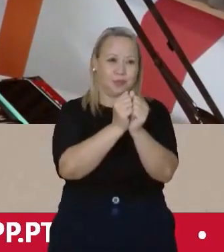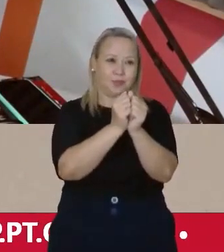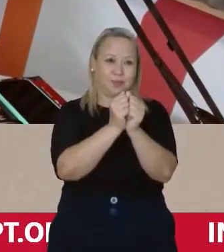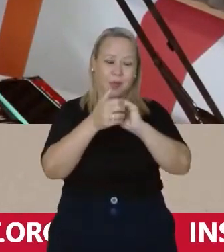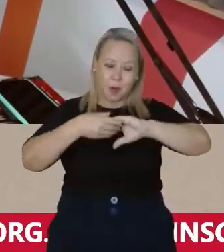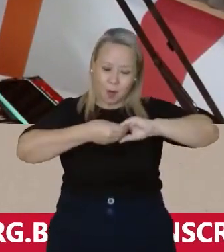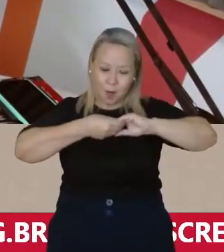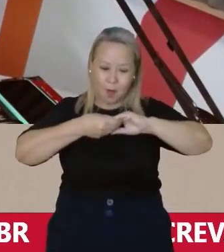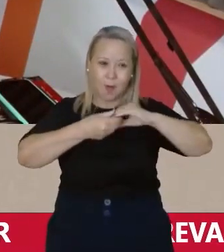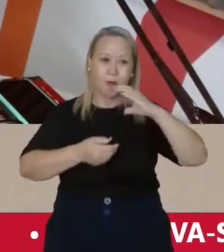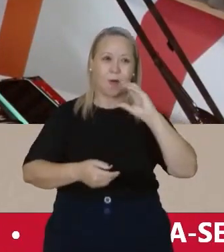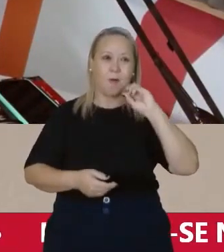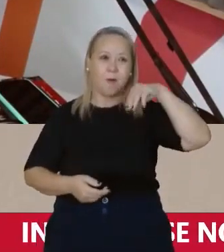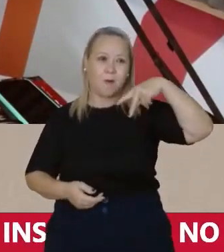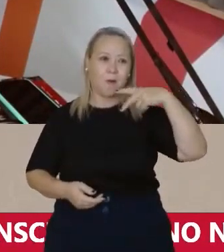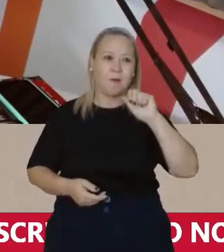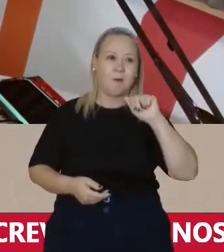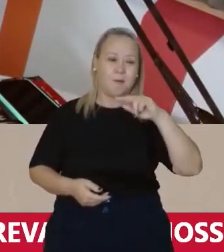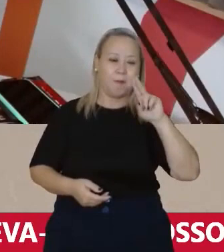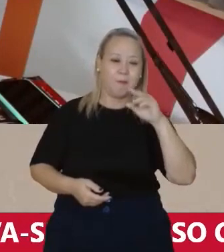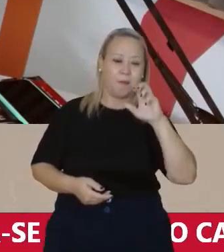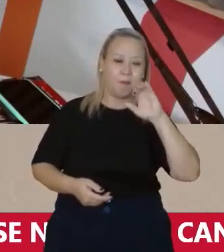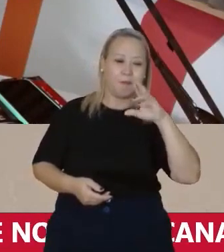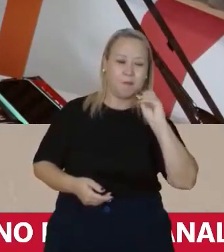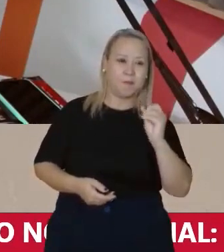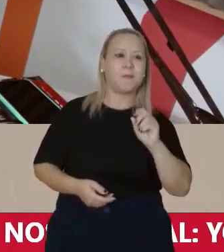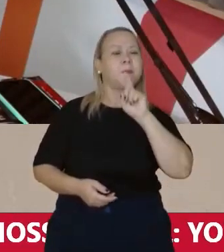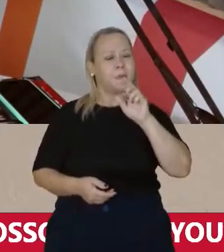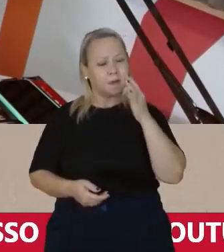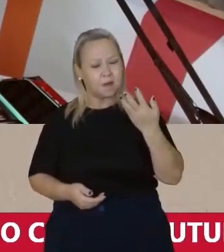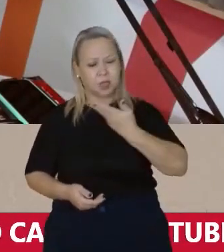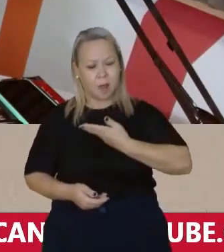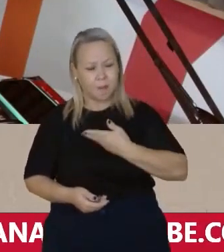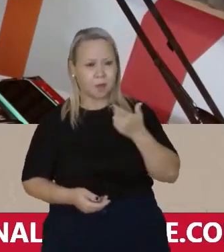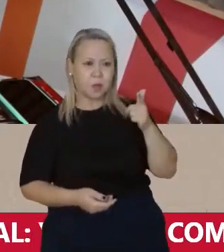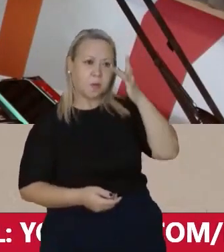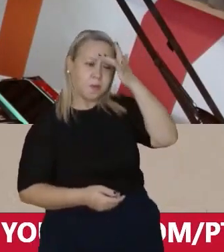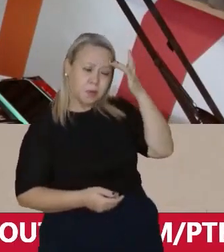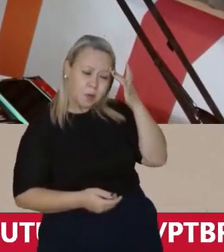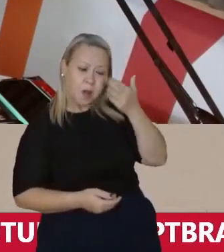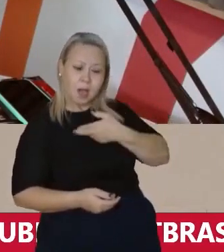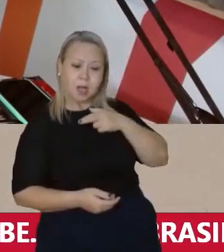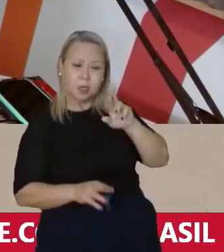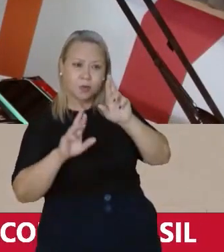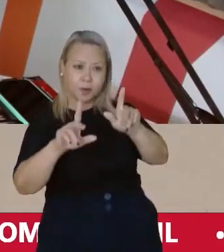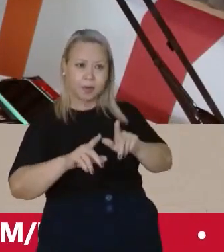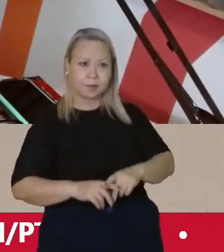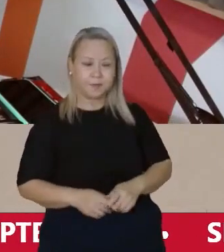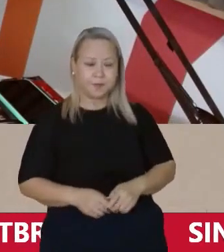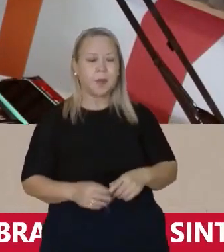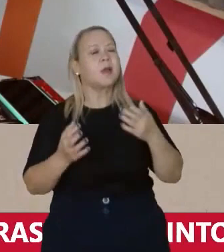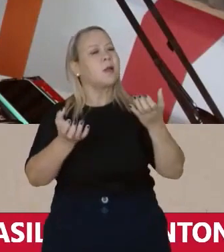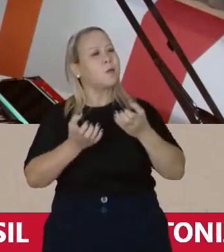Olha. Seja amigo de alguém que tem uma religião diferente da sua. Quando nós fizermos isso, nós vamos ser como